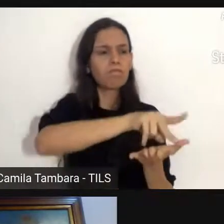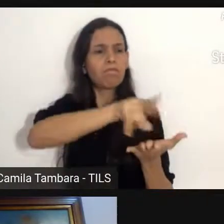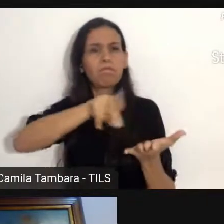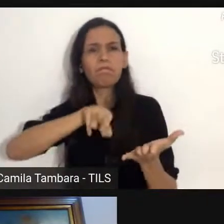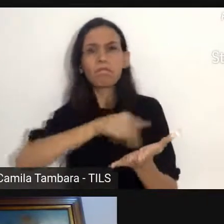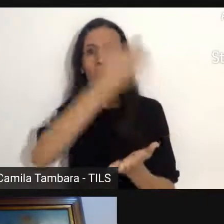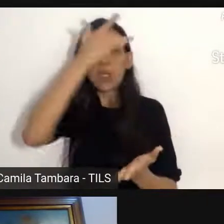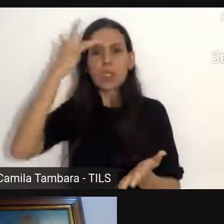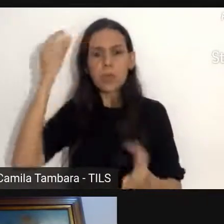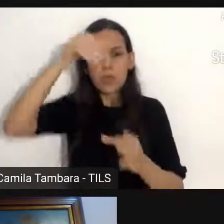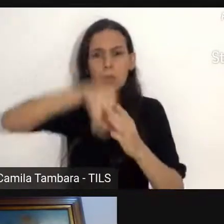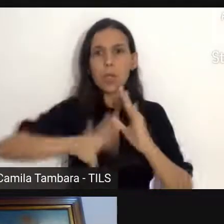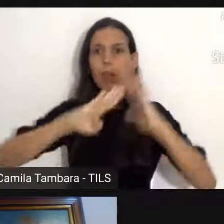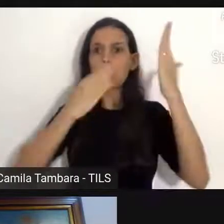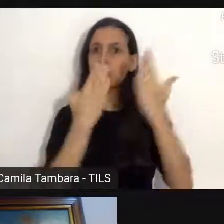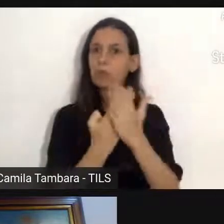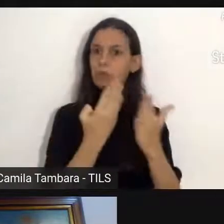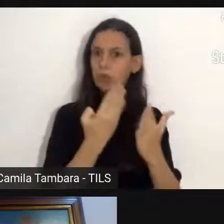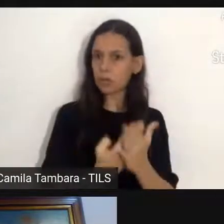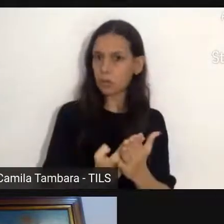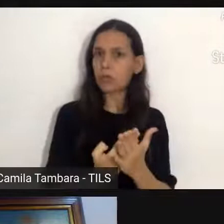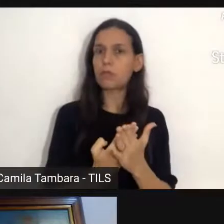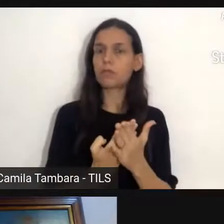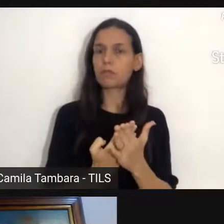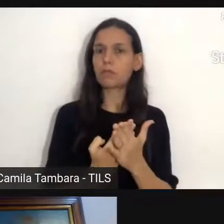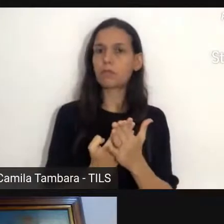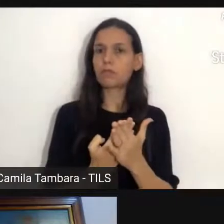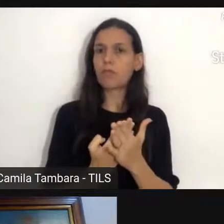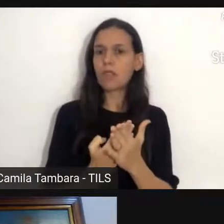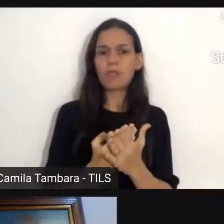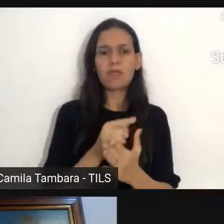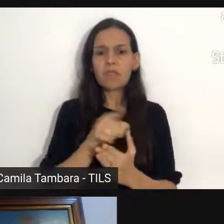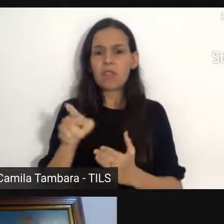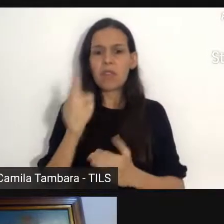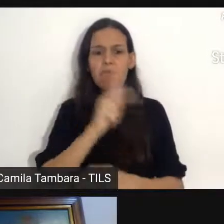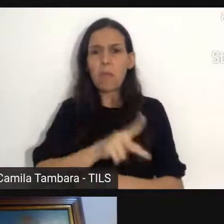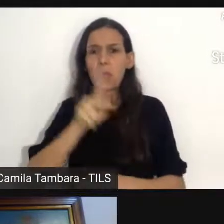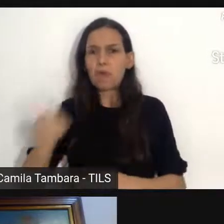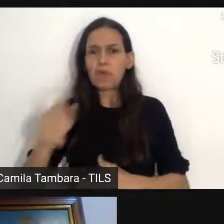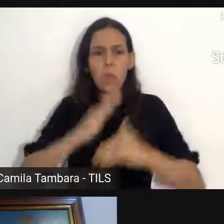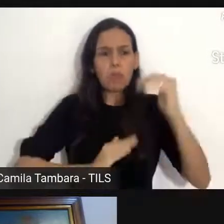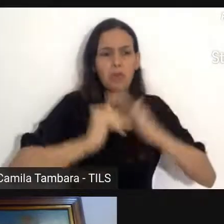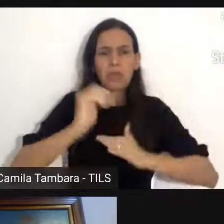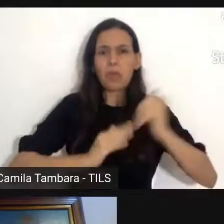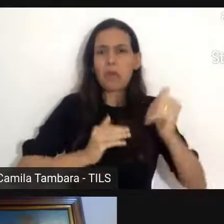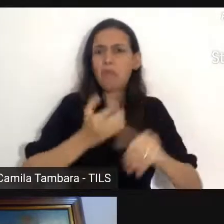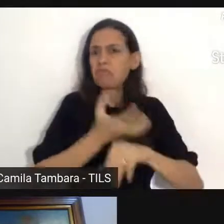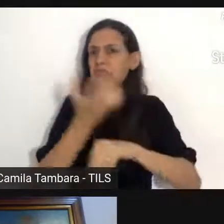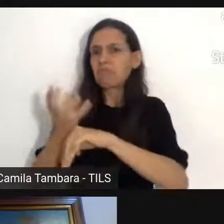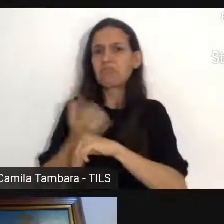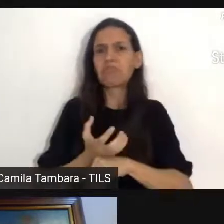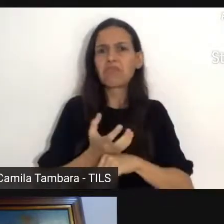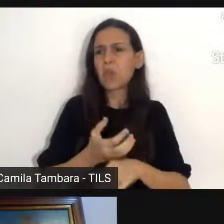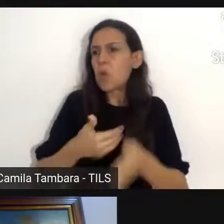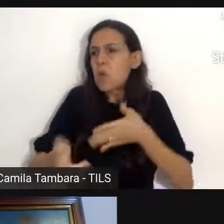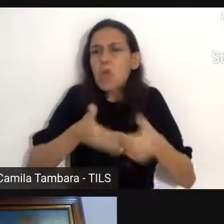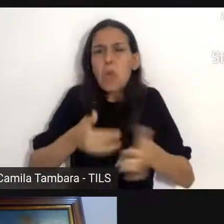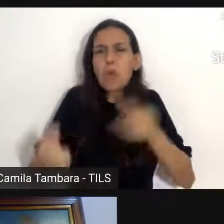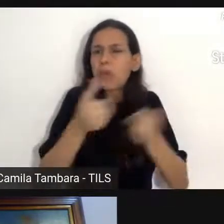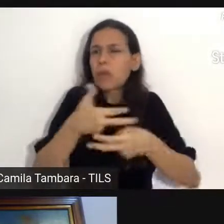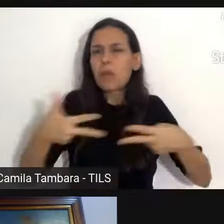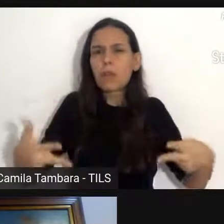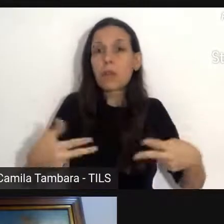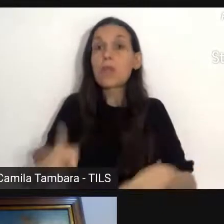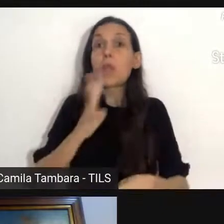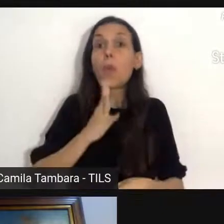escola, que independente da sua formação, da sua atuação, do que faz na escola, conhece o dia a